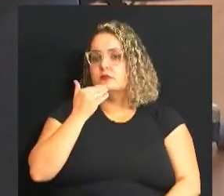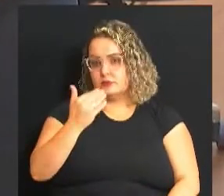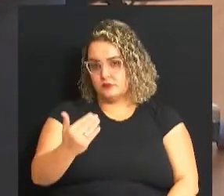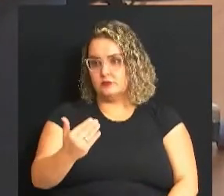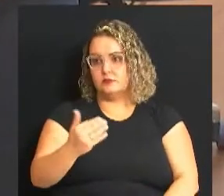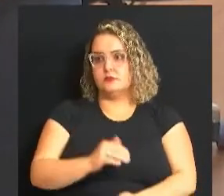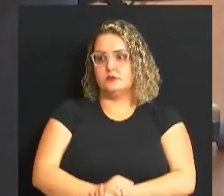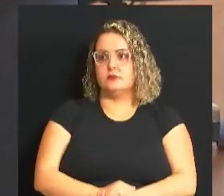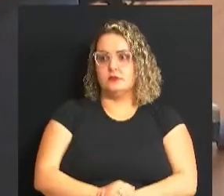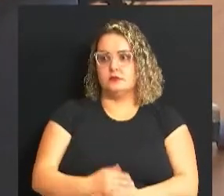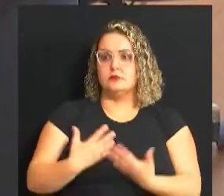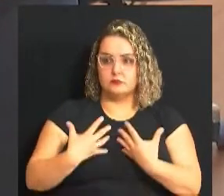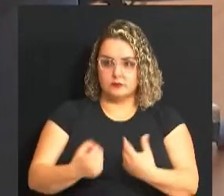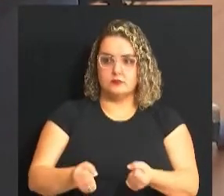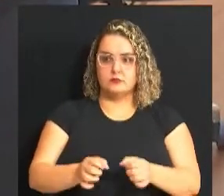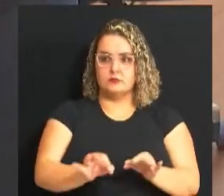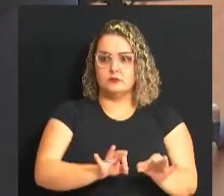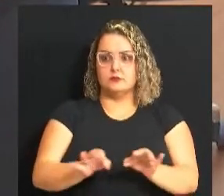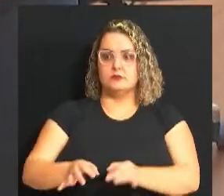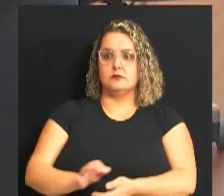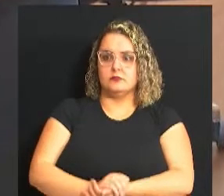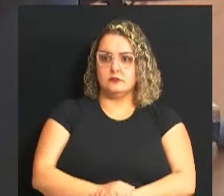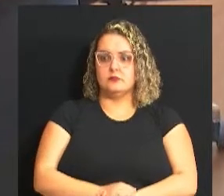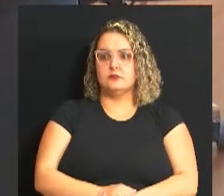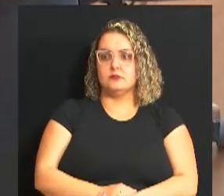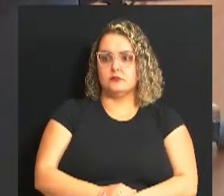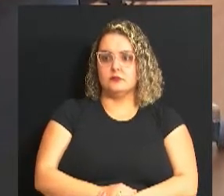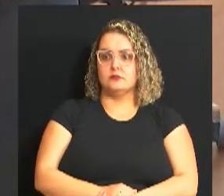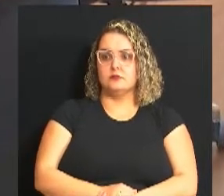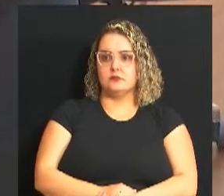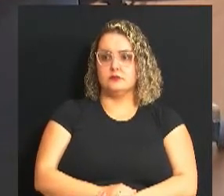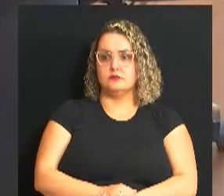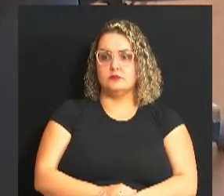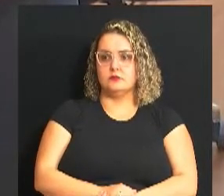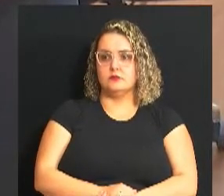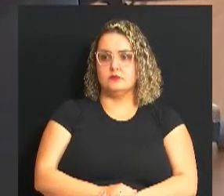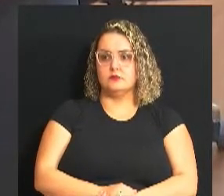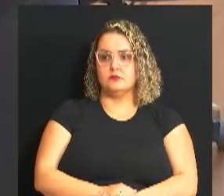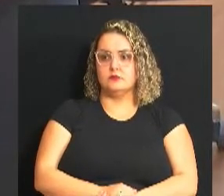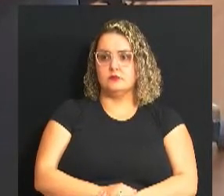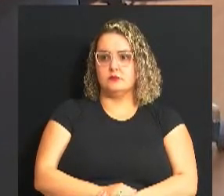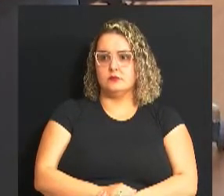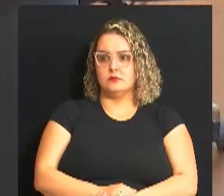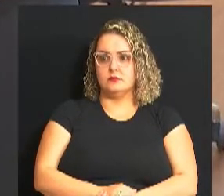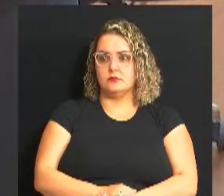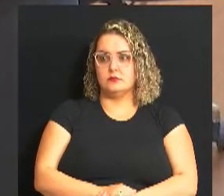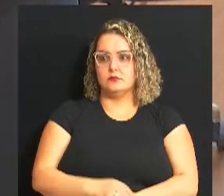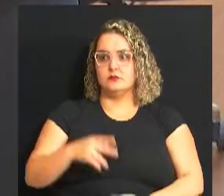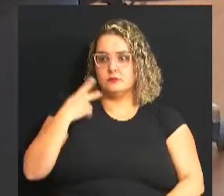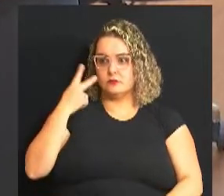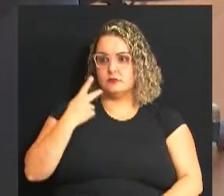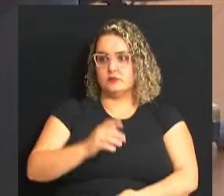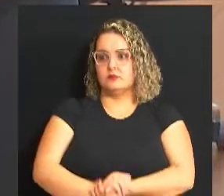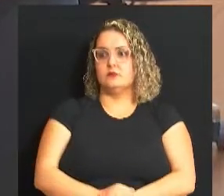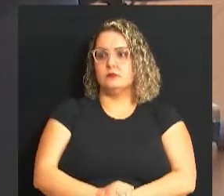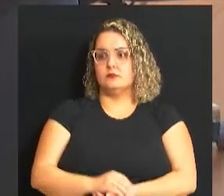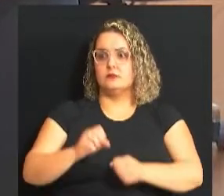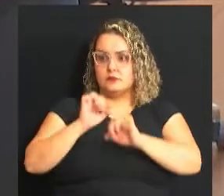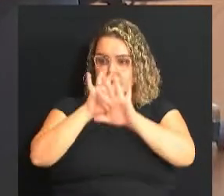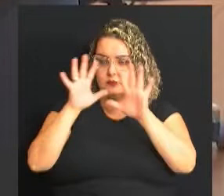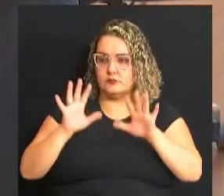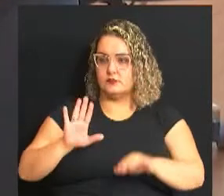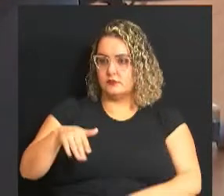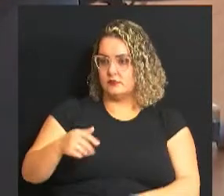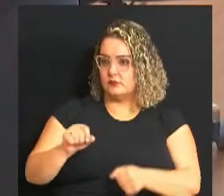aderir ao programa. Tá? Vereador? Depois... Só um esclarecimento. Quando foi feita